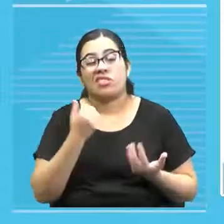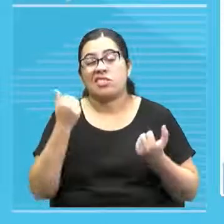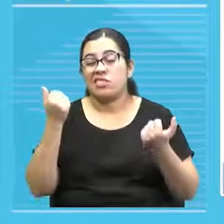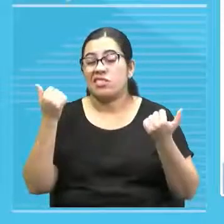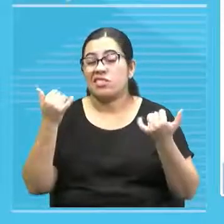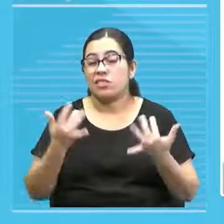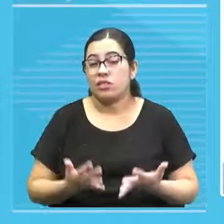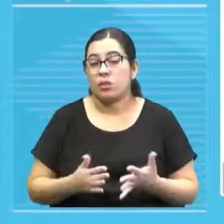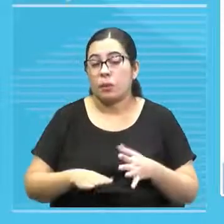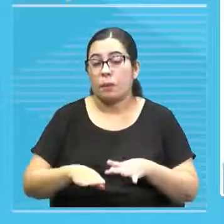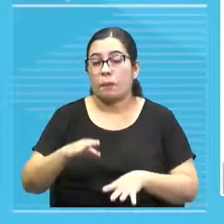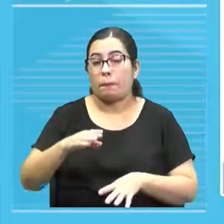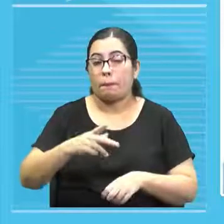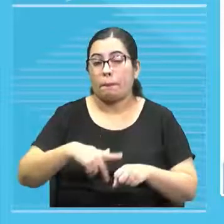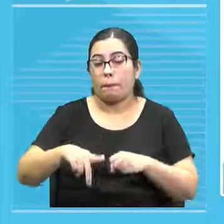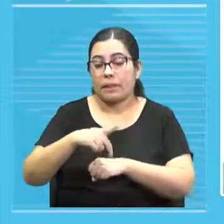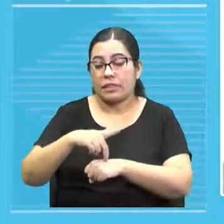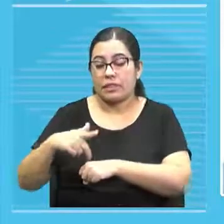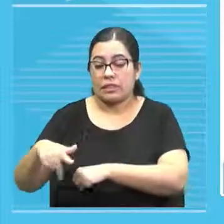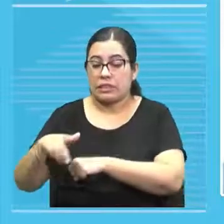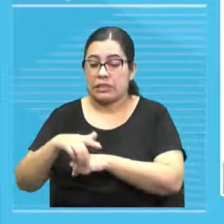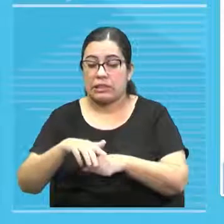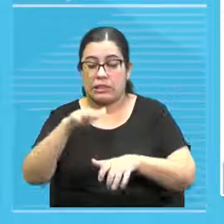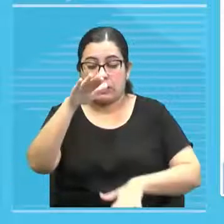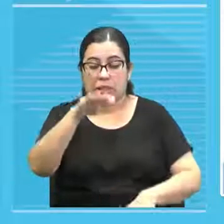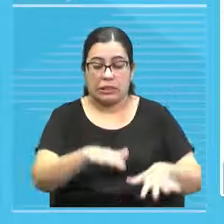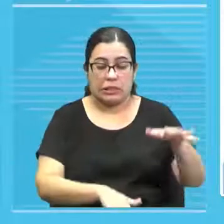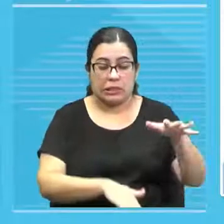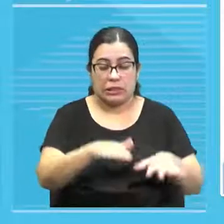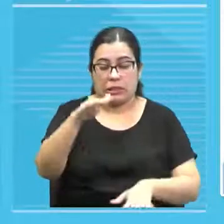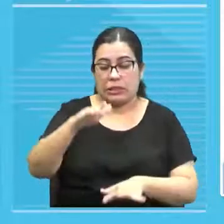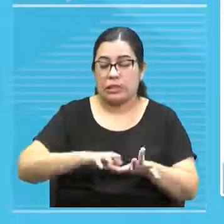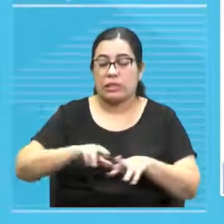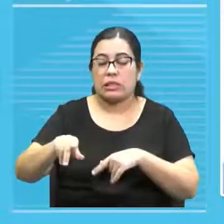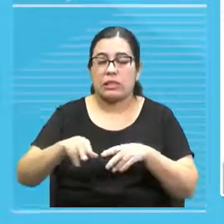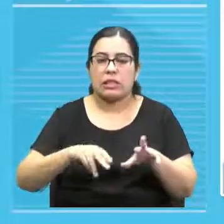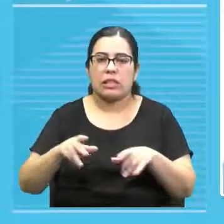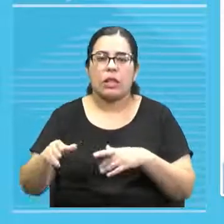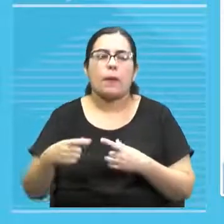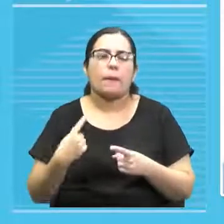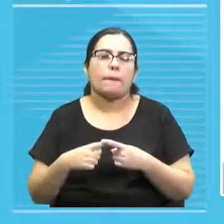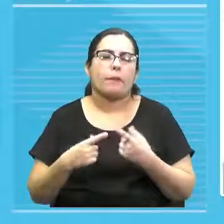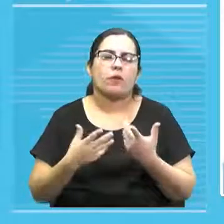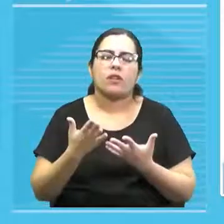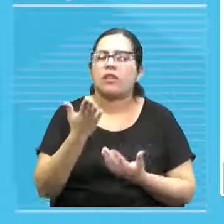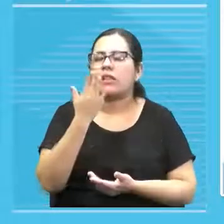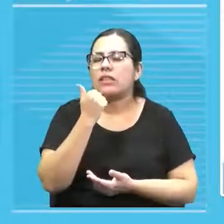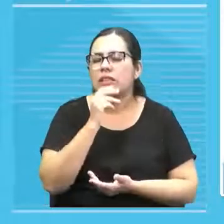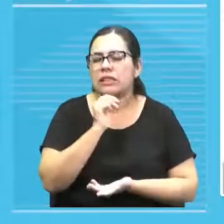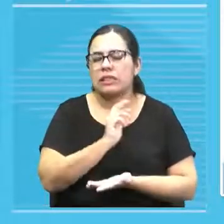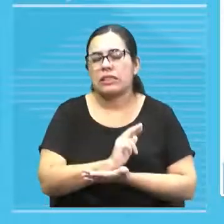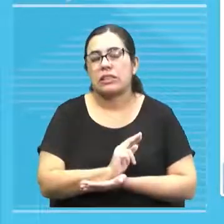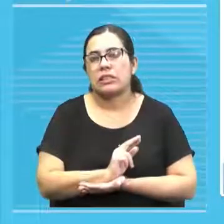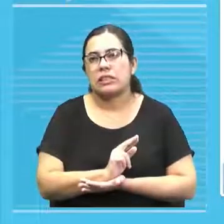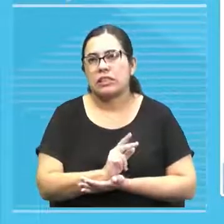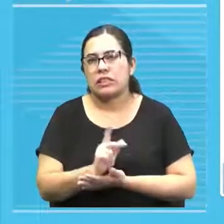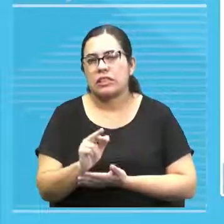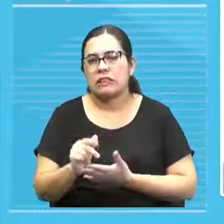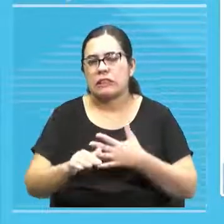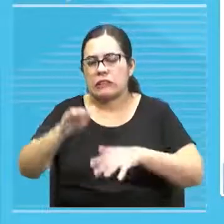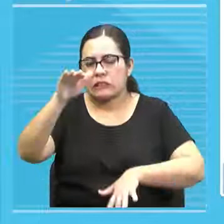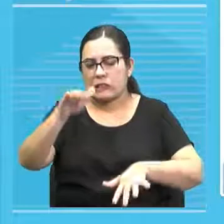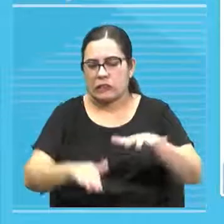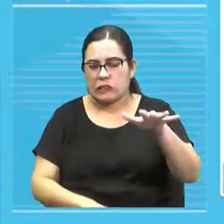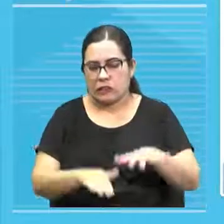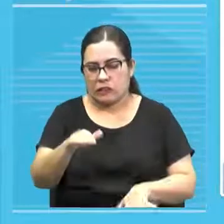diferenças entre os países nós temos uma profunda desigualdade alimentada pela globalização